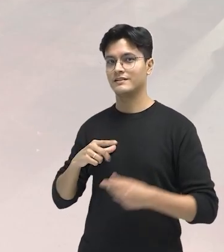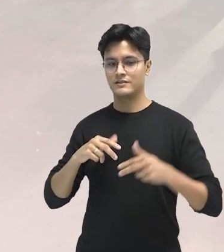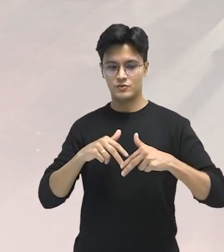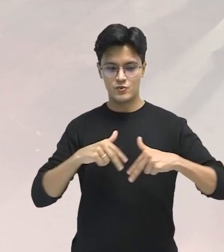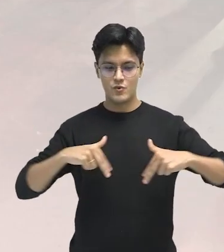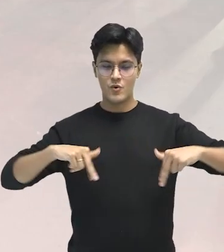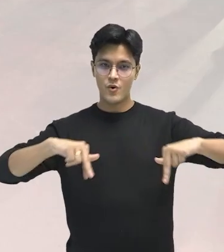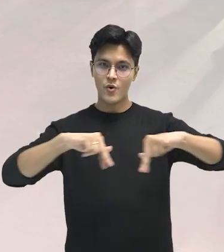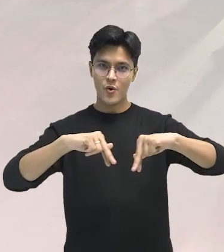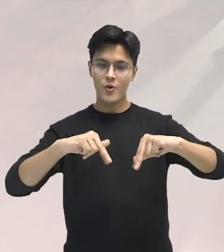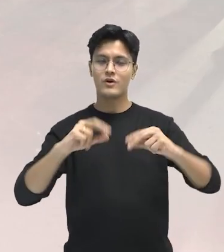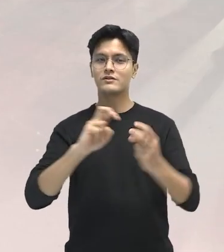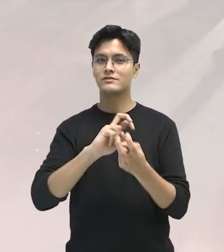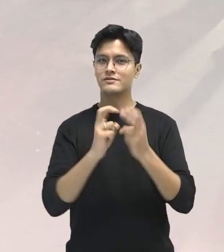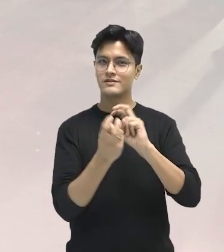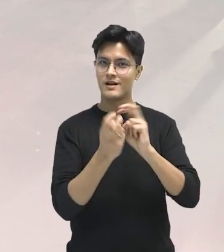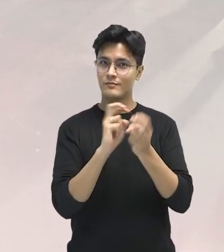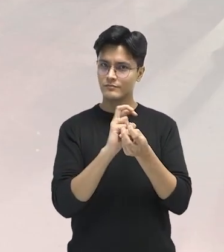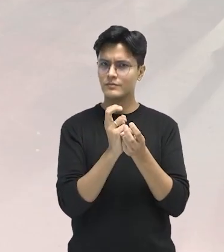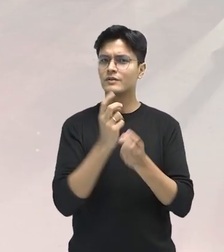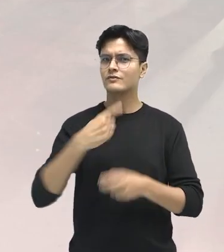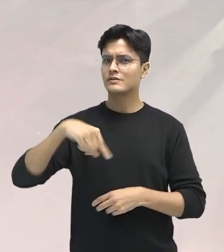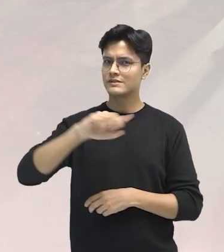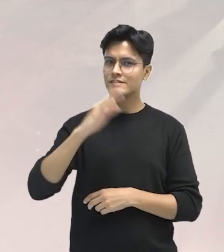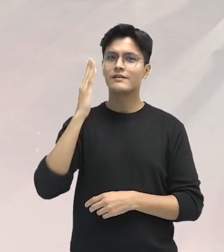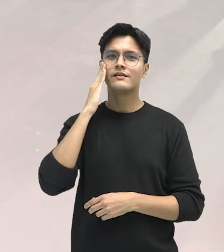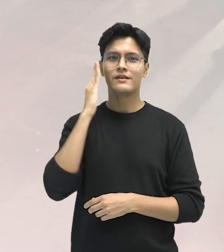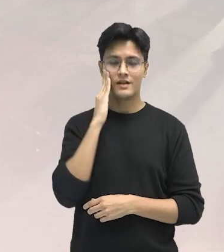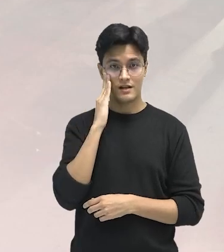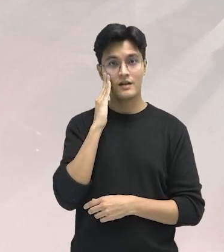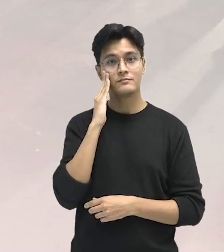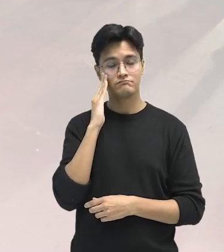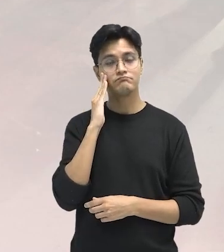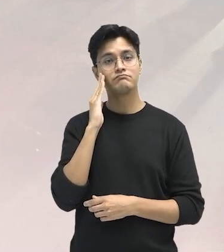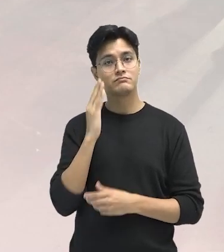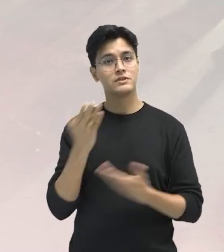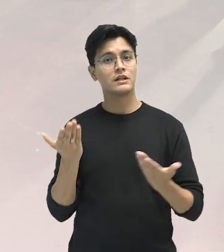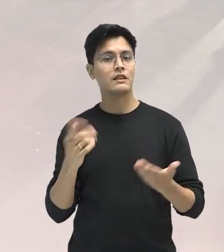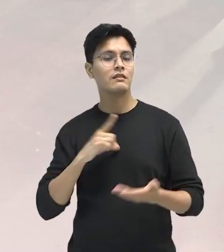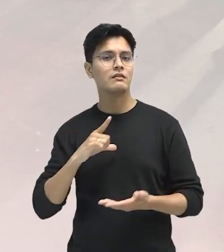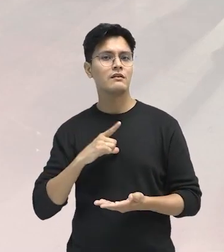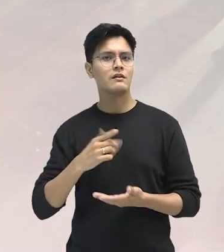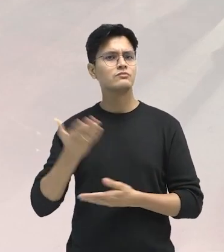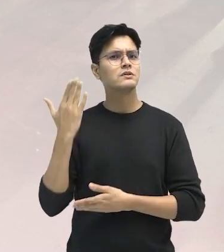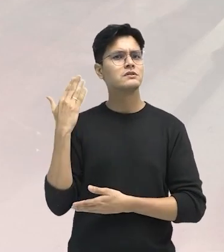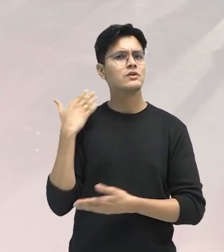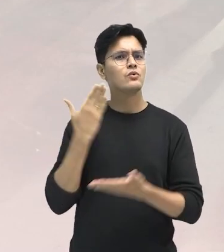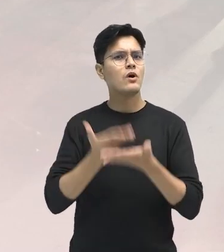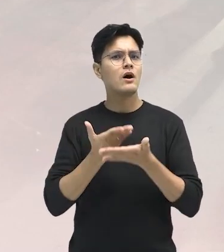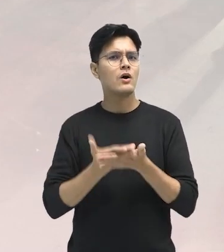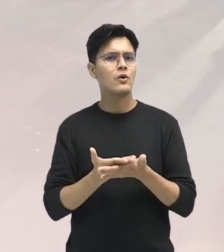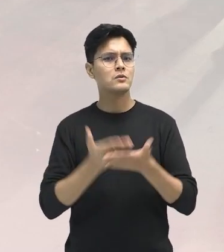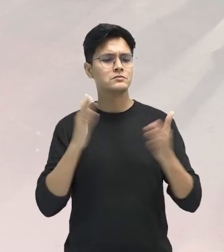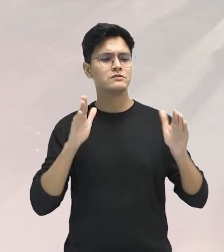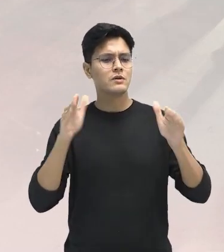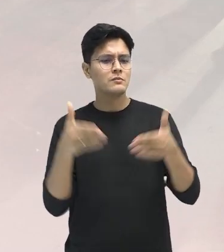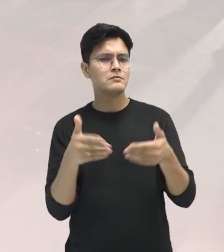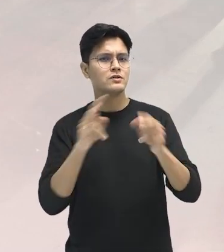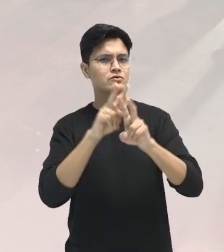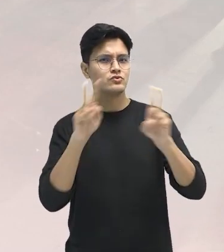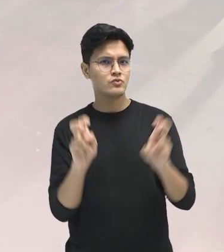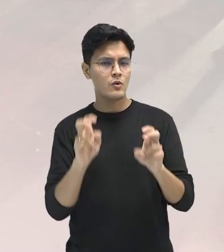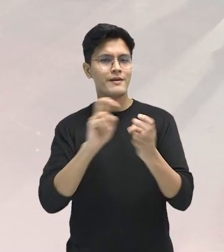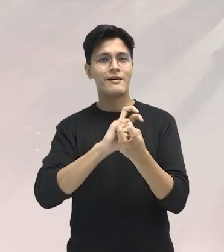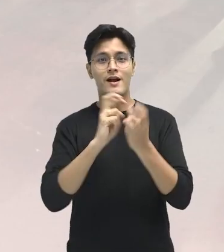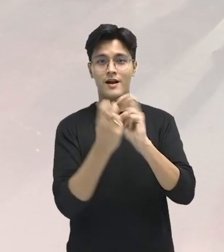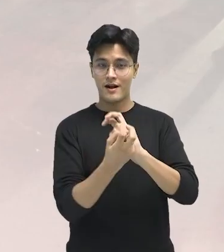de capoeira. Como vocês sabem, nessa unidade, nós tivemos uma aula especificamente sobre capoeira e agora nós